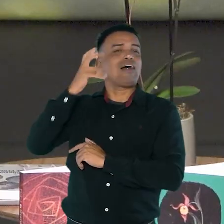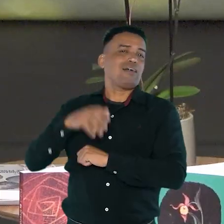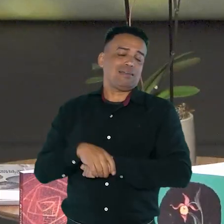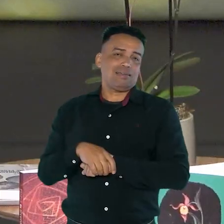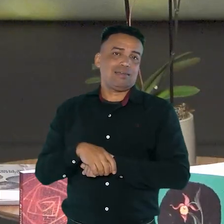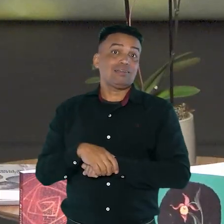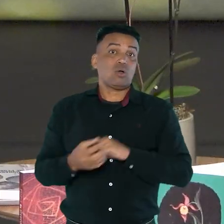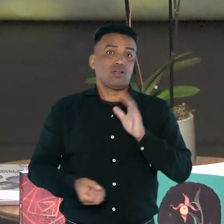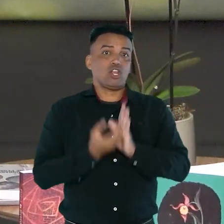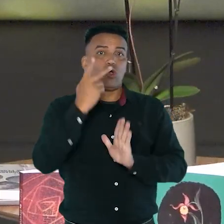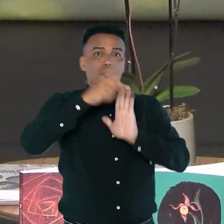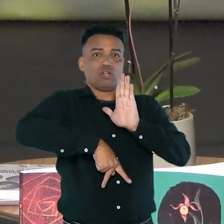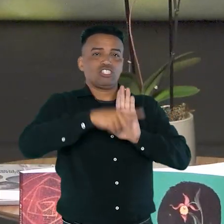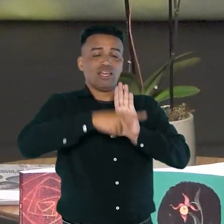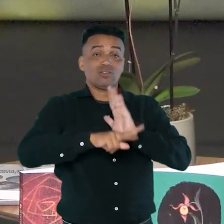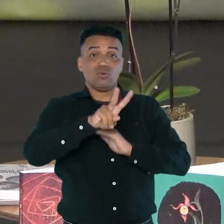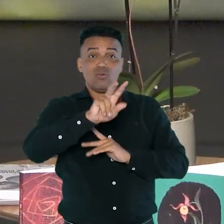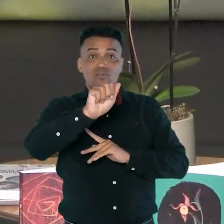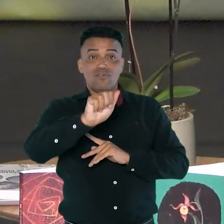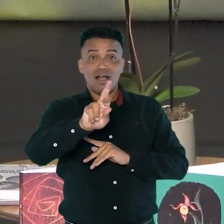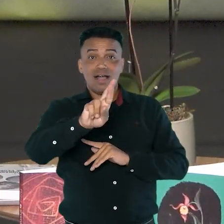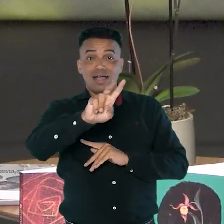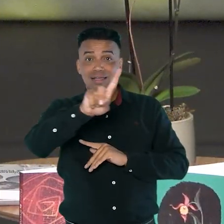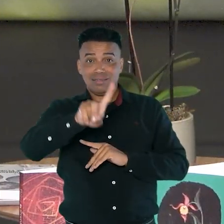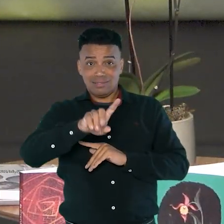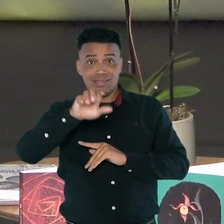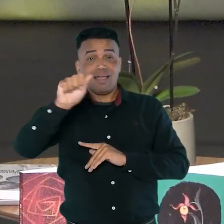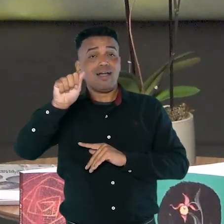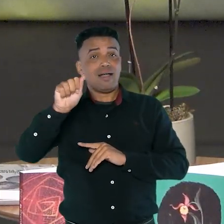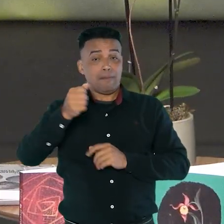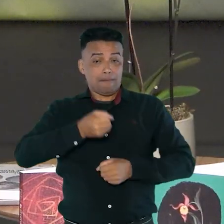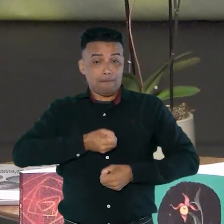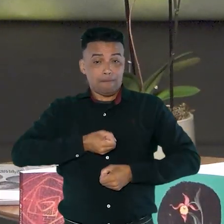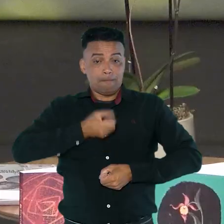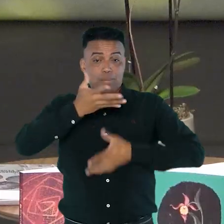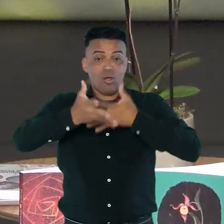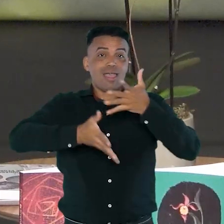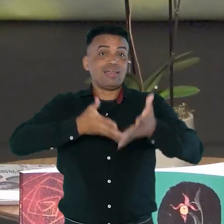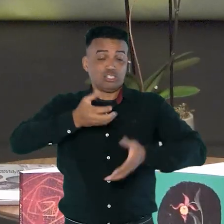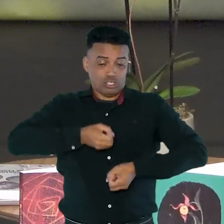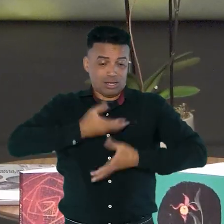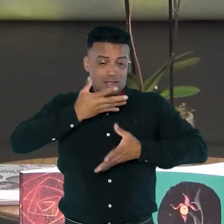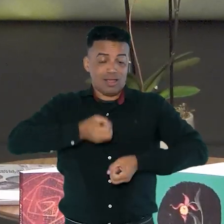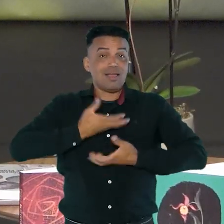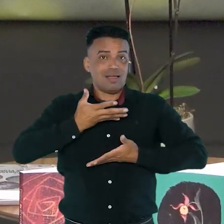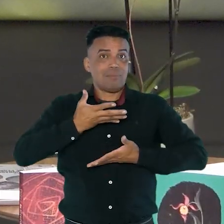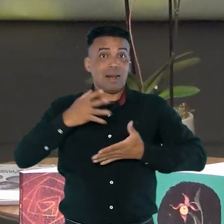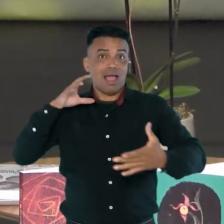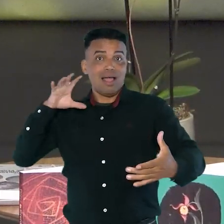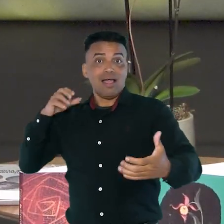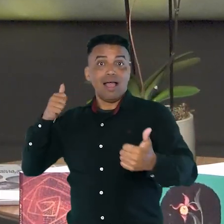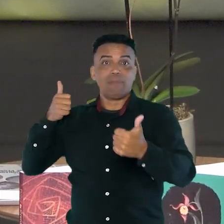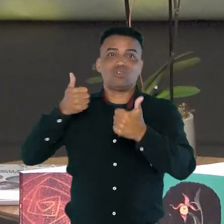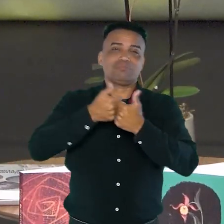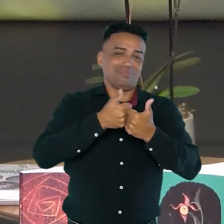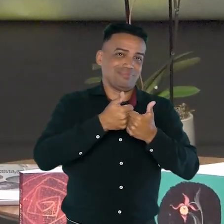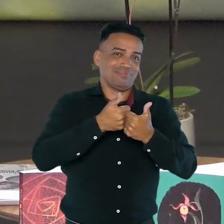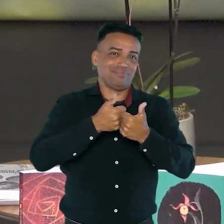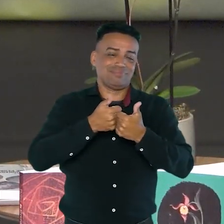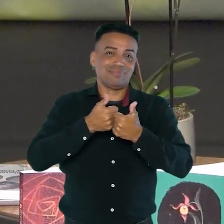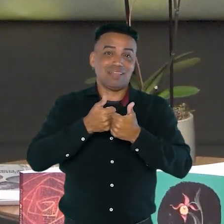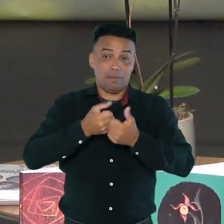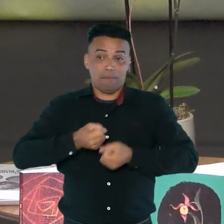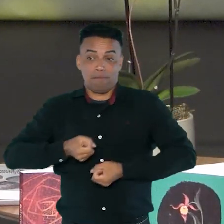Aí nós criamos um projeto chamado Várzea Poética para aproximar a várzea da poesia. Qual não foi a